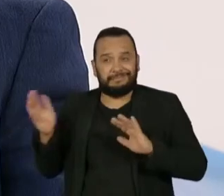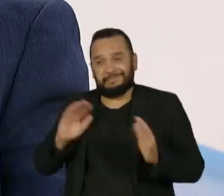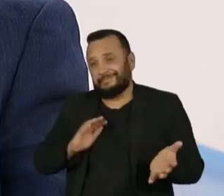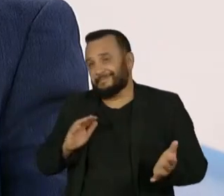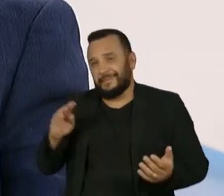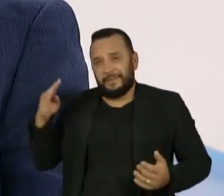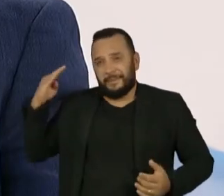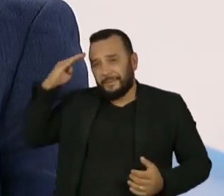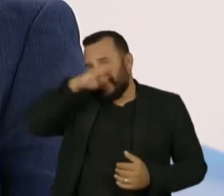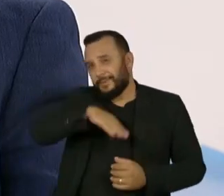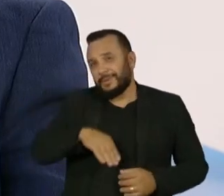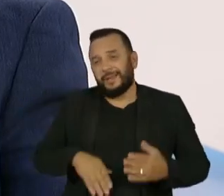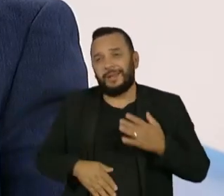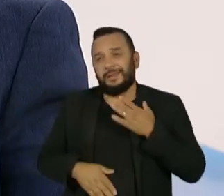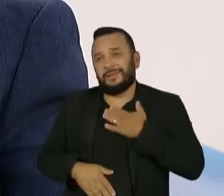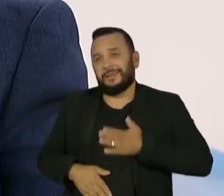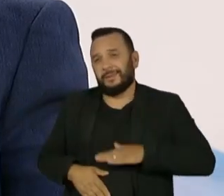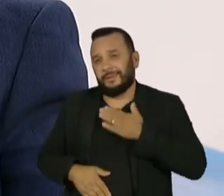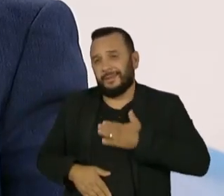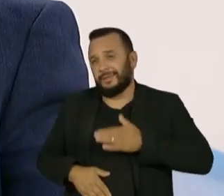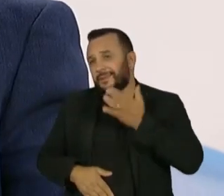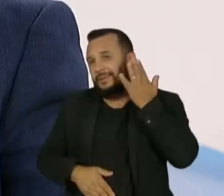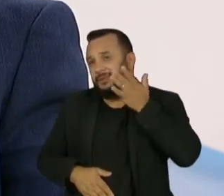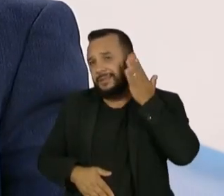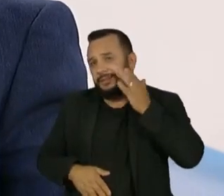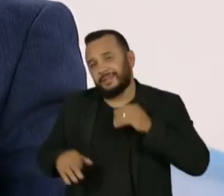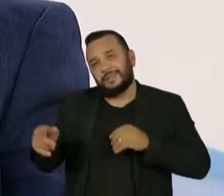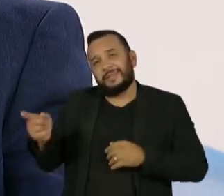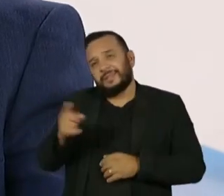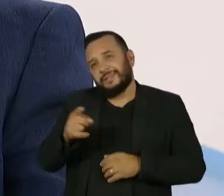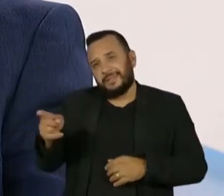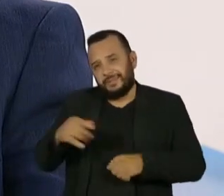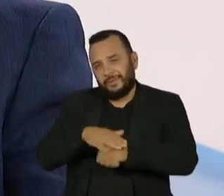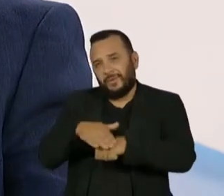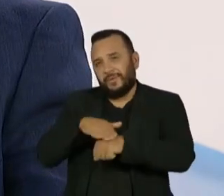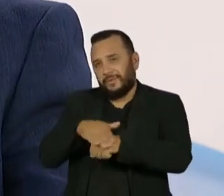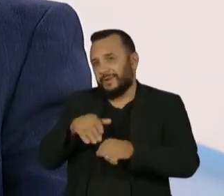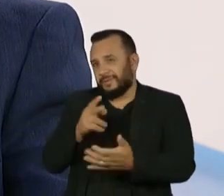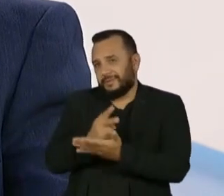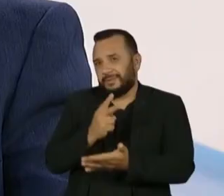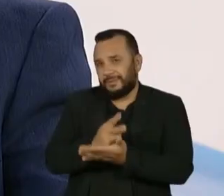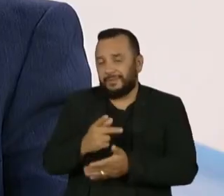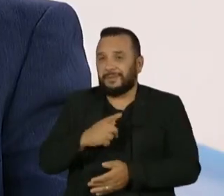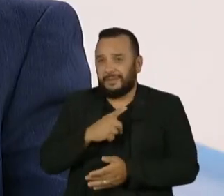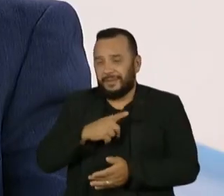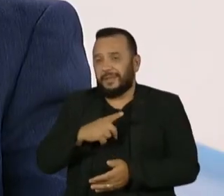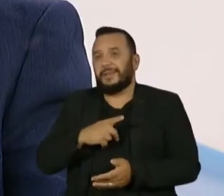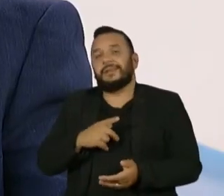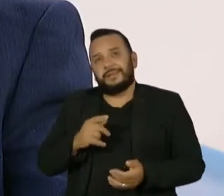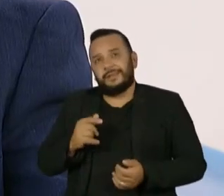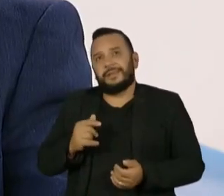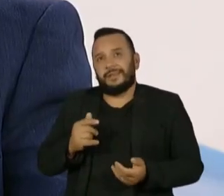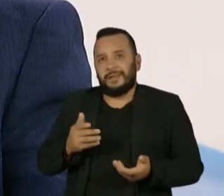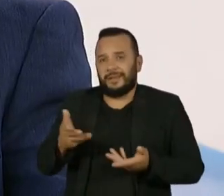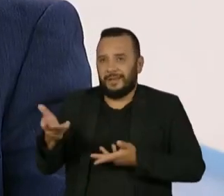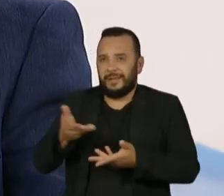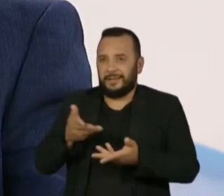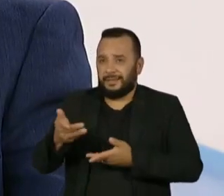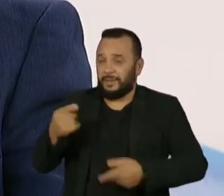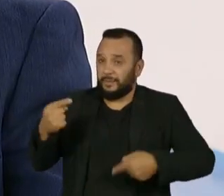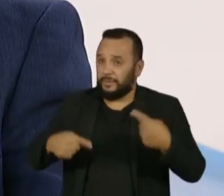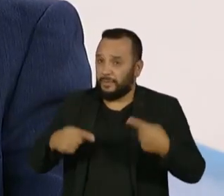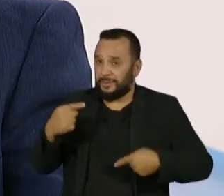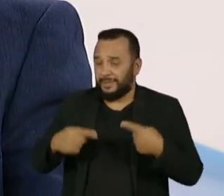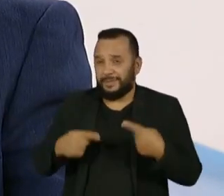O Bolsonaro está muito tranquilo em relação a Tarcísio, né? Eles conversam sempre. Eu acho que quando tem uma relação política com alguém em